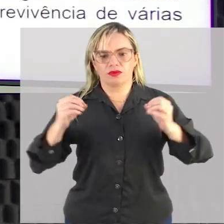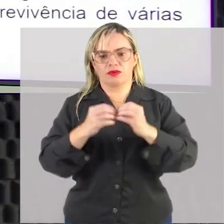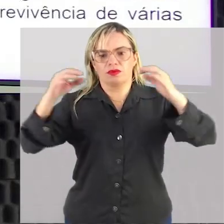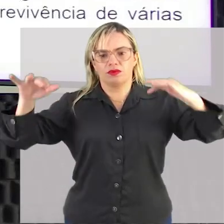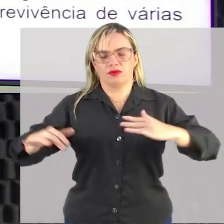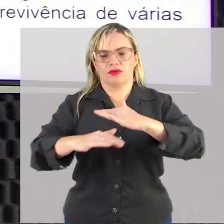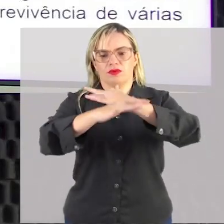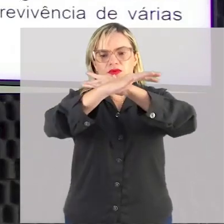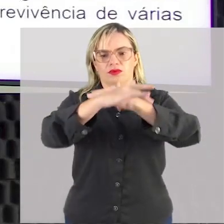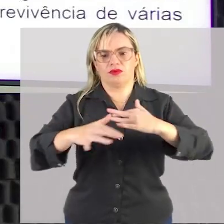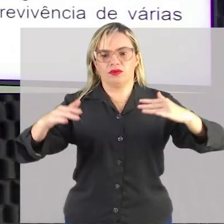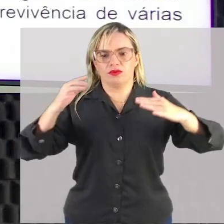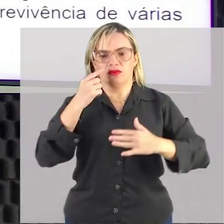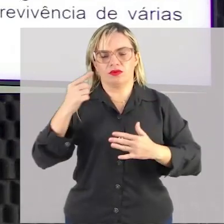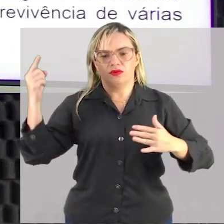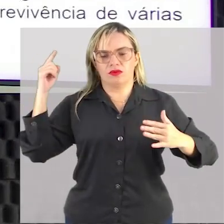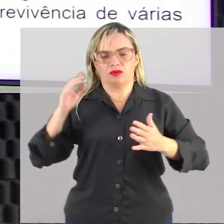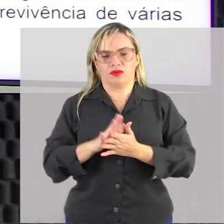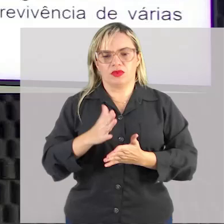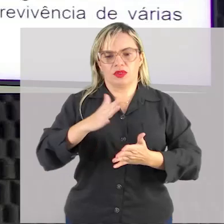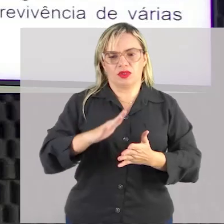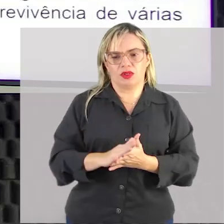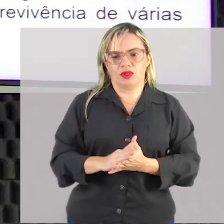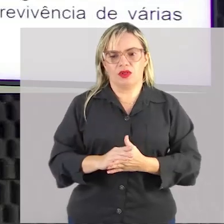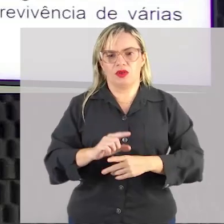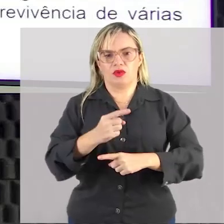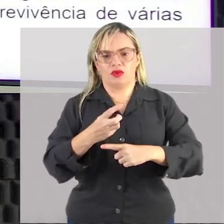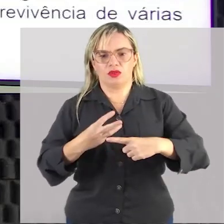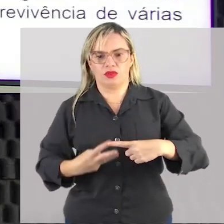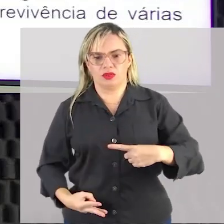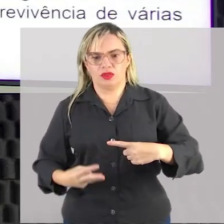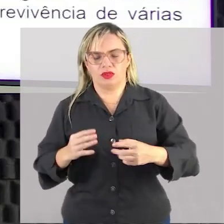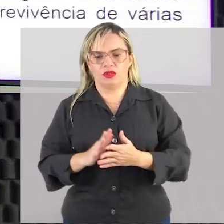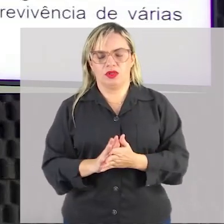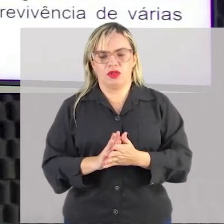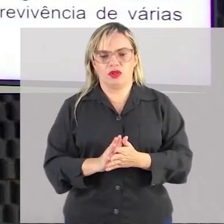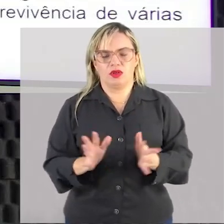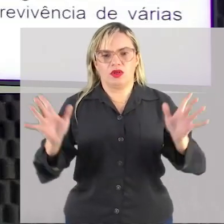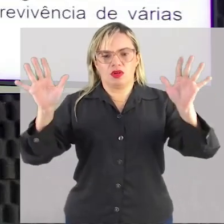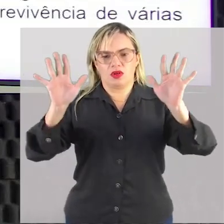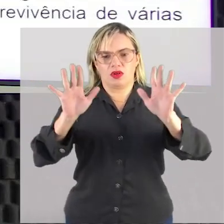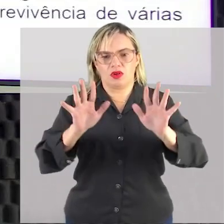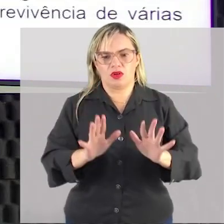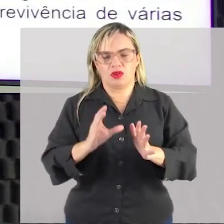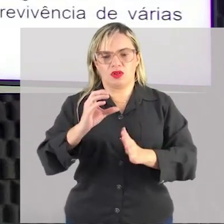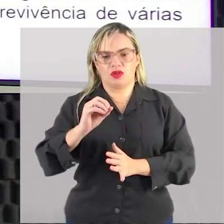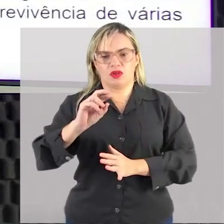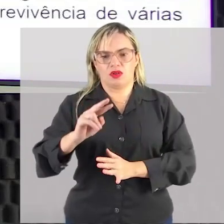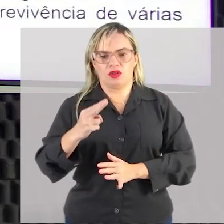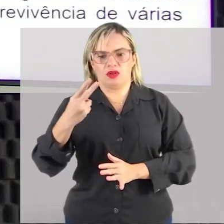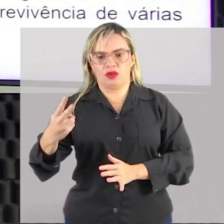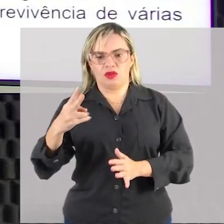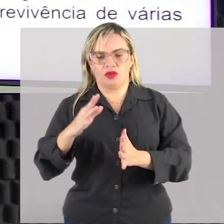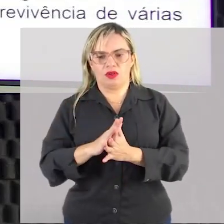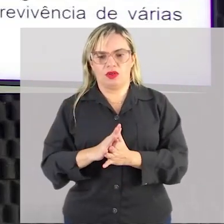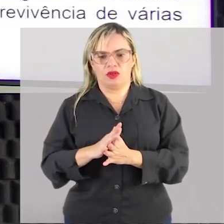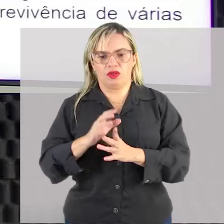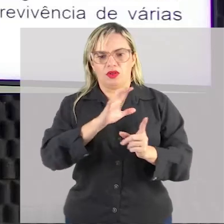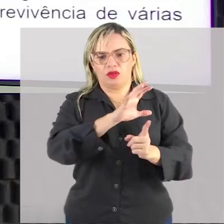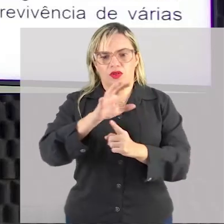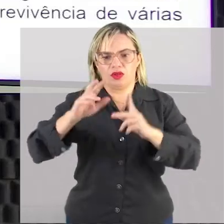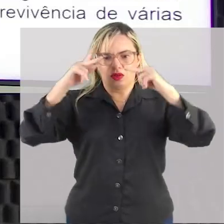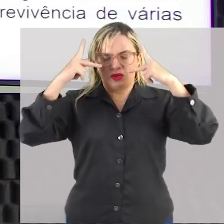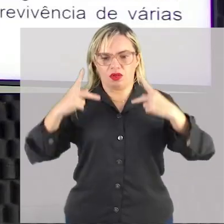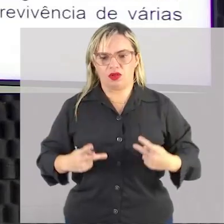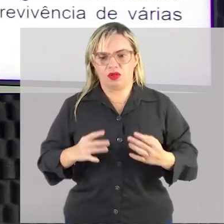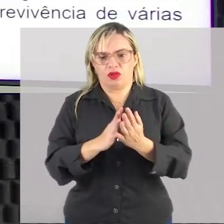Os oceanos absorvem aproximadamente 1/3 das emissões de gás carbônico procedentes de atividades humanas, como a queima de